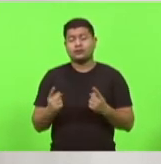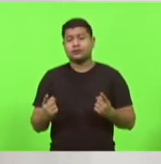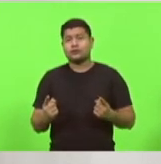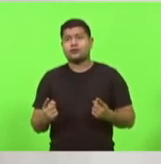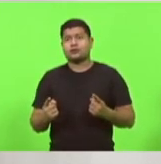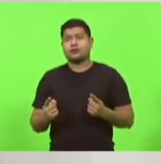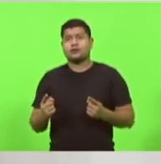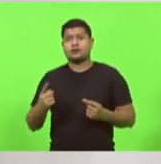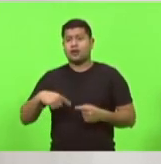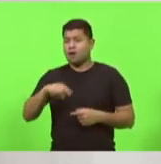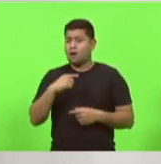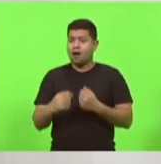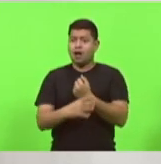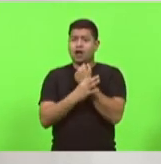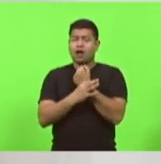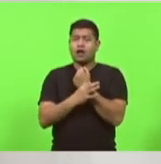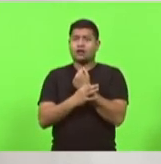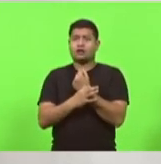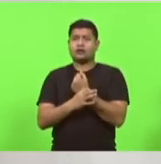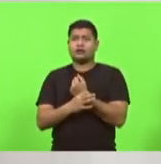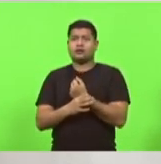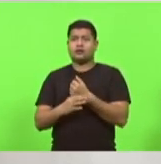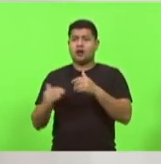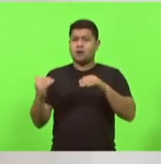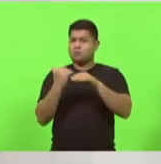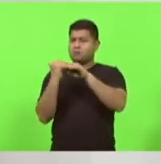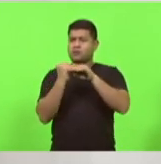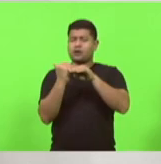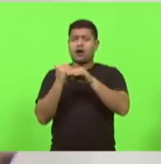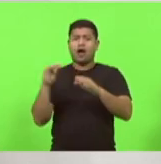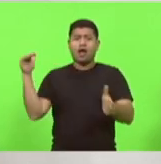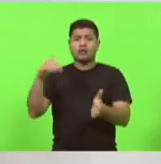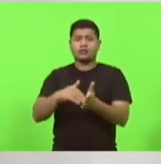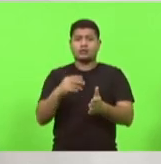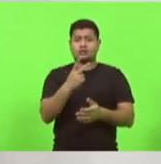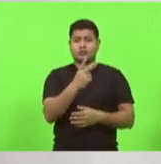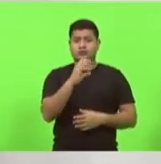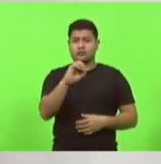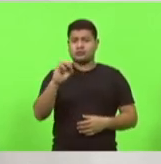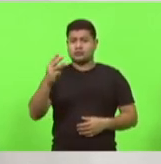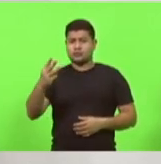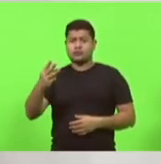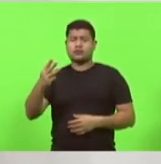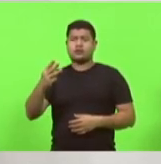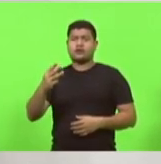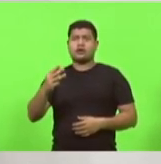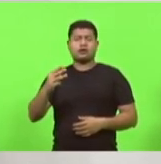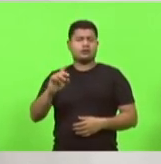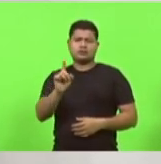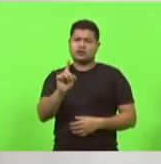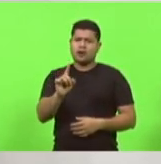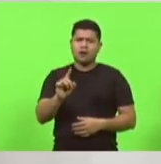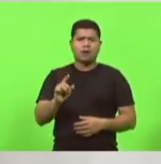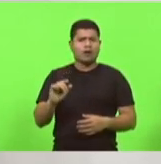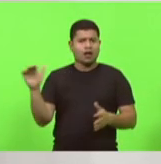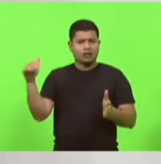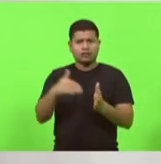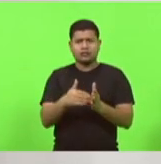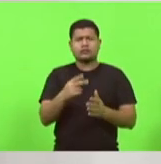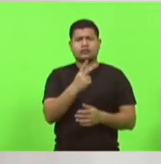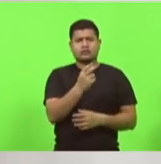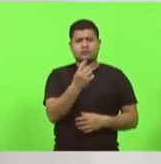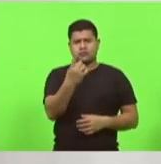vamos garantir a integralidade e a paridade até 2003. Não, quem entrou até 2016 contribuiu